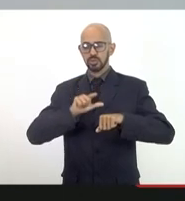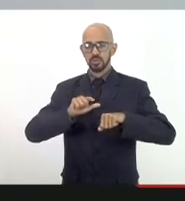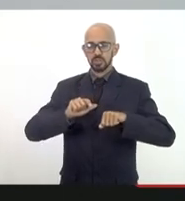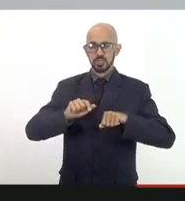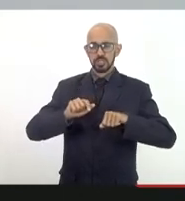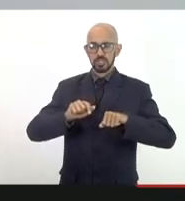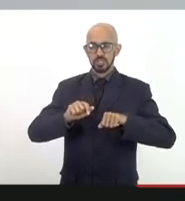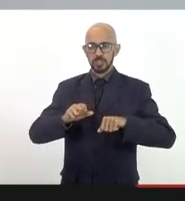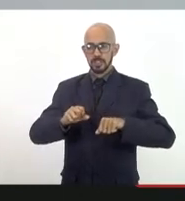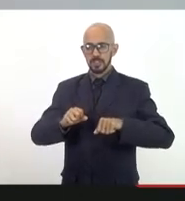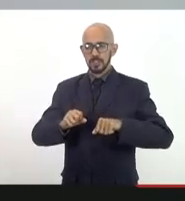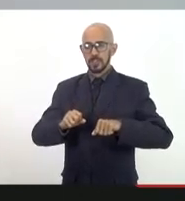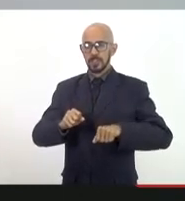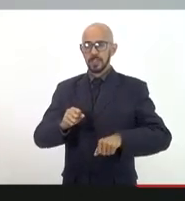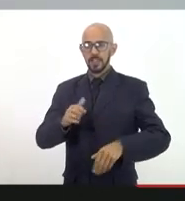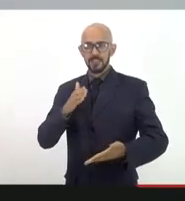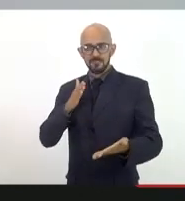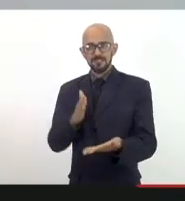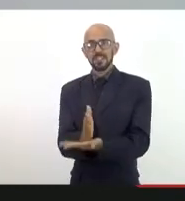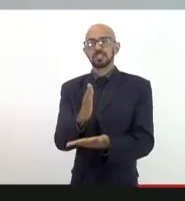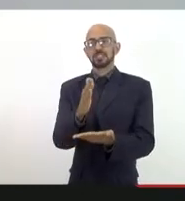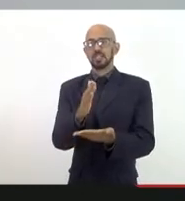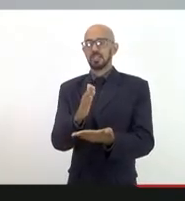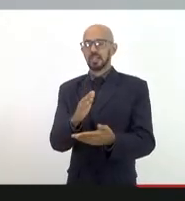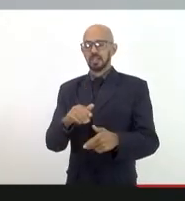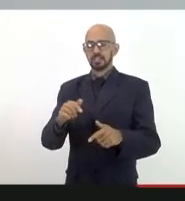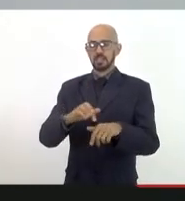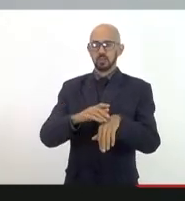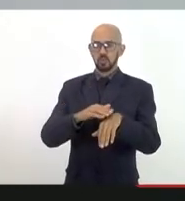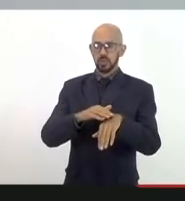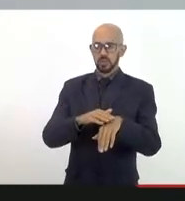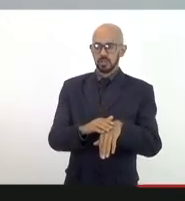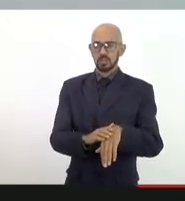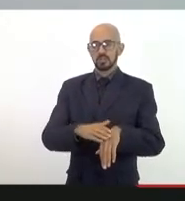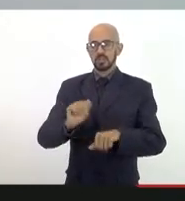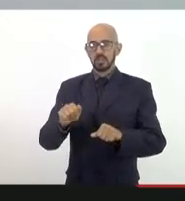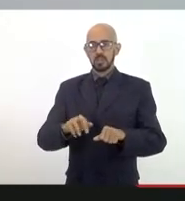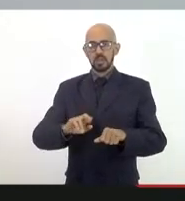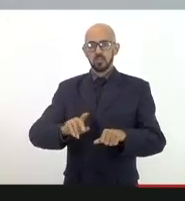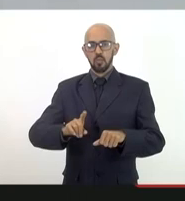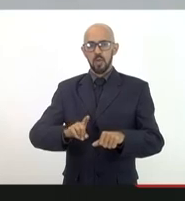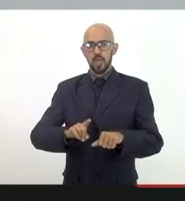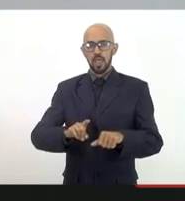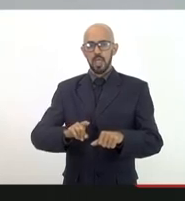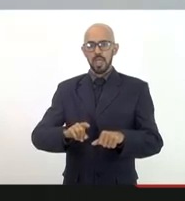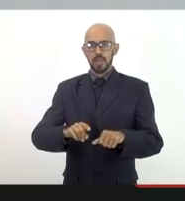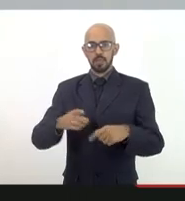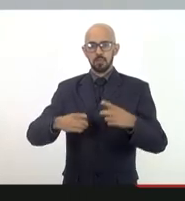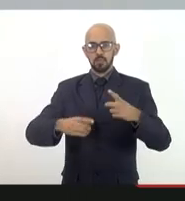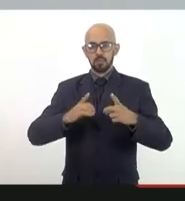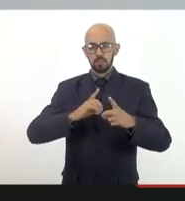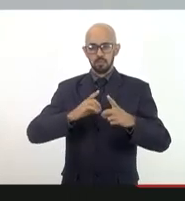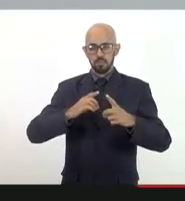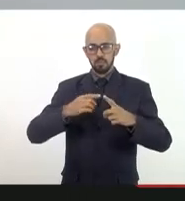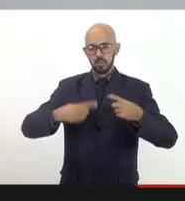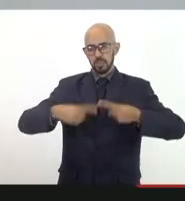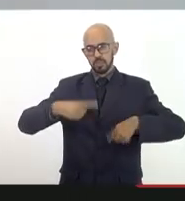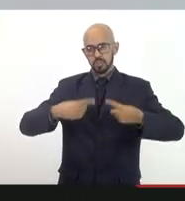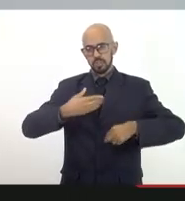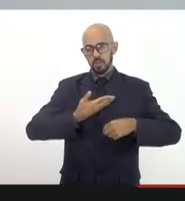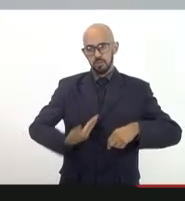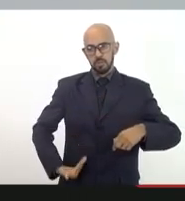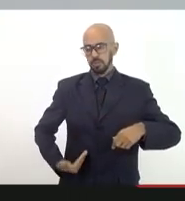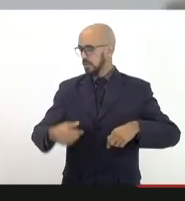doença simplesmente a ser enfrentada nos marcos da política pública de saúde, sim, é claro que sim, mas ela